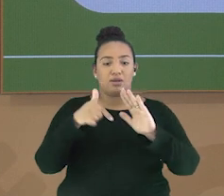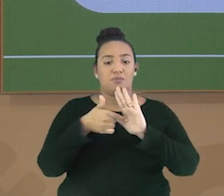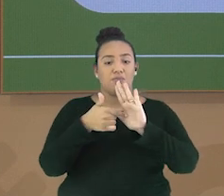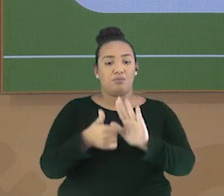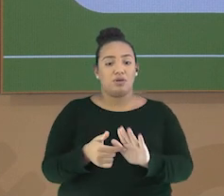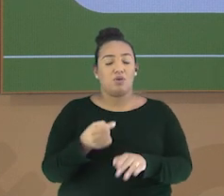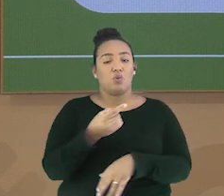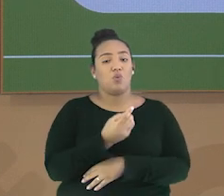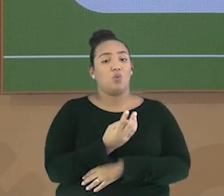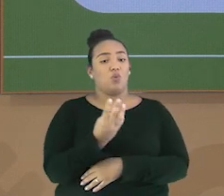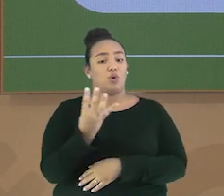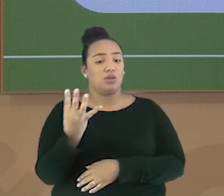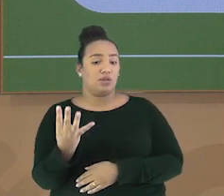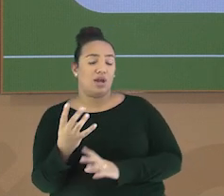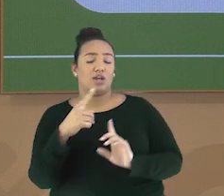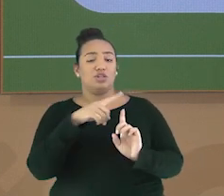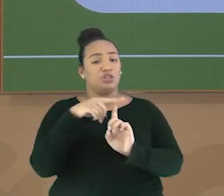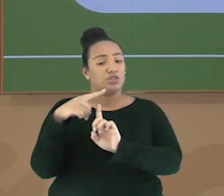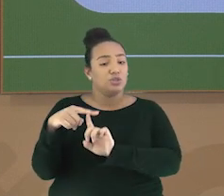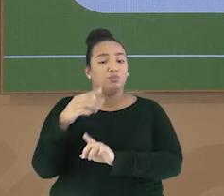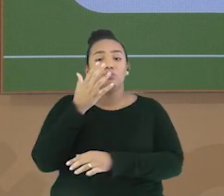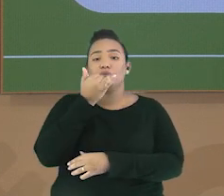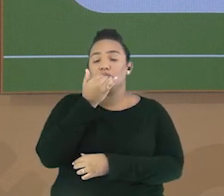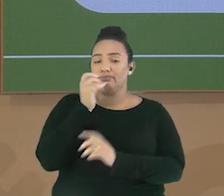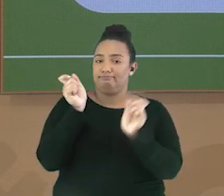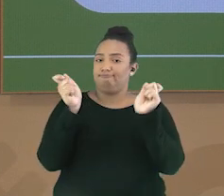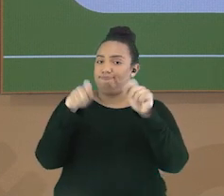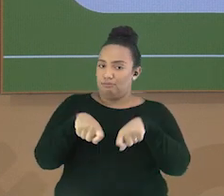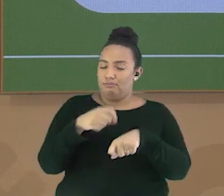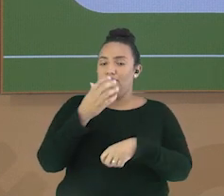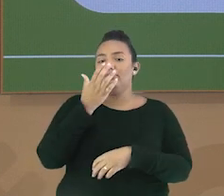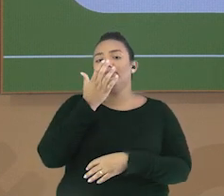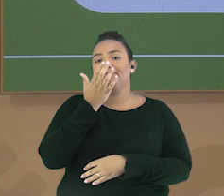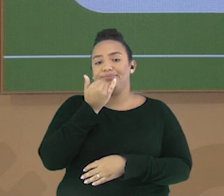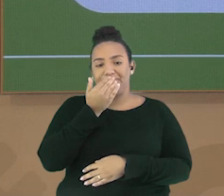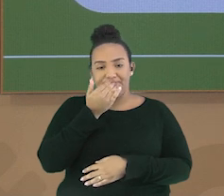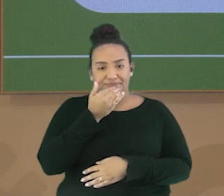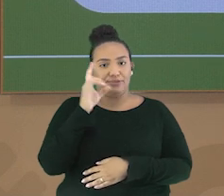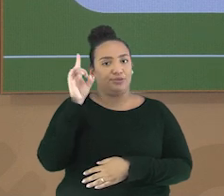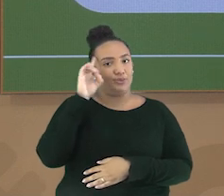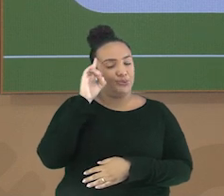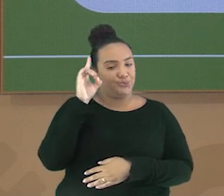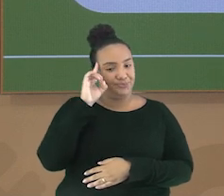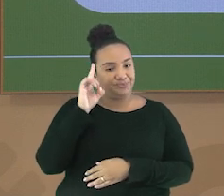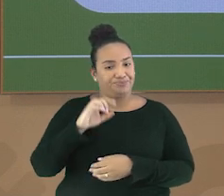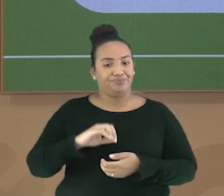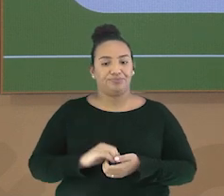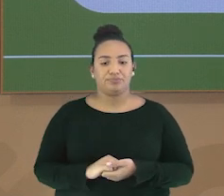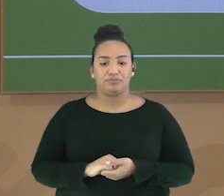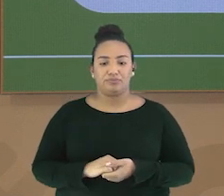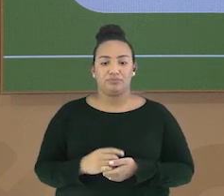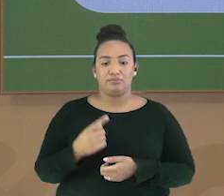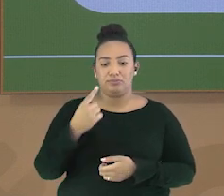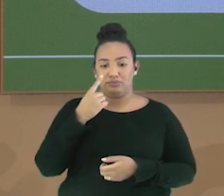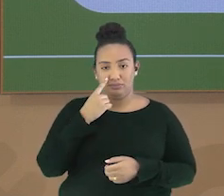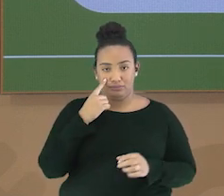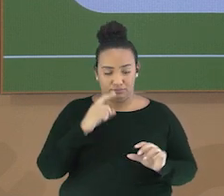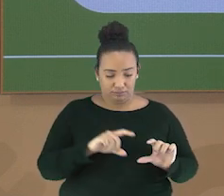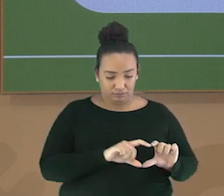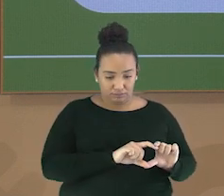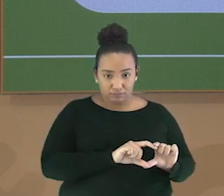recomendado para consumo diário. E na base dessa pirâmide, nós encontramos